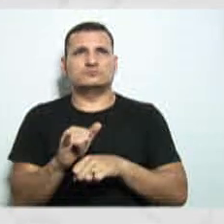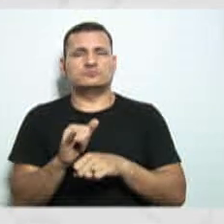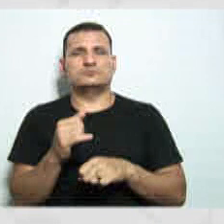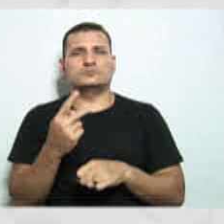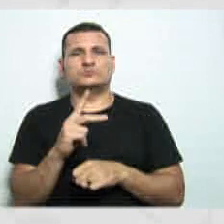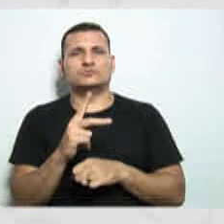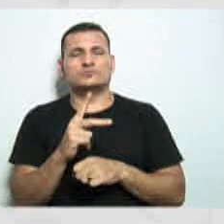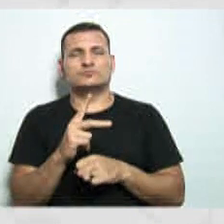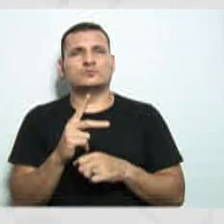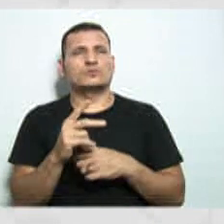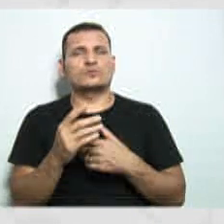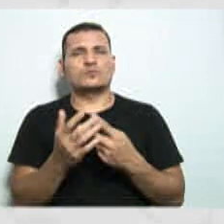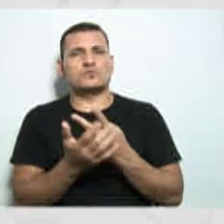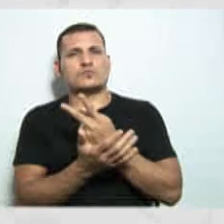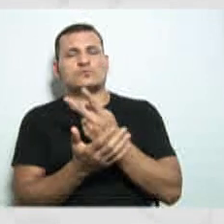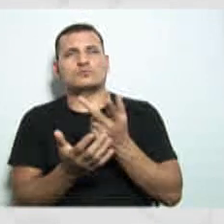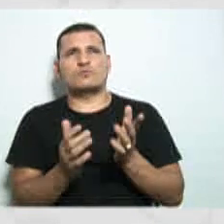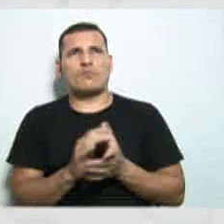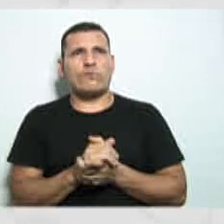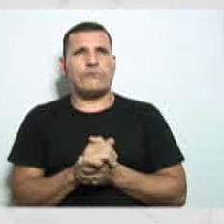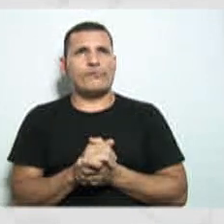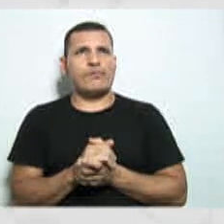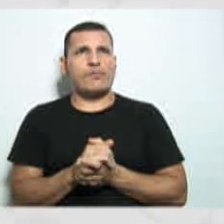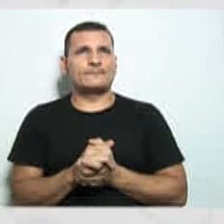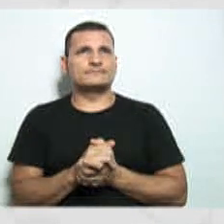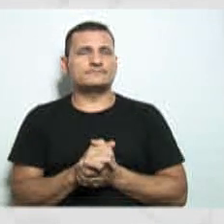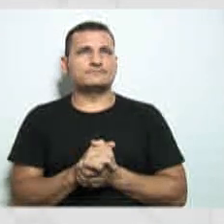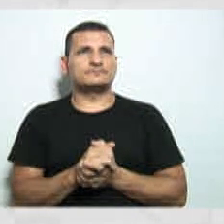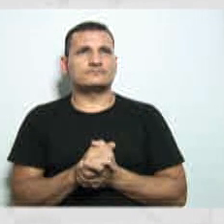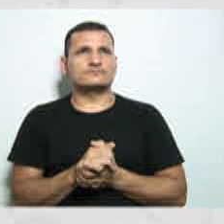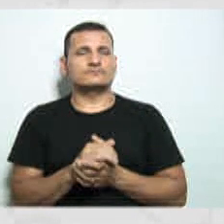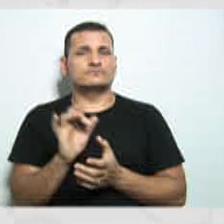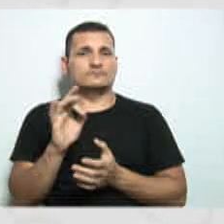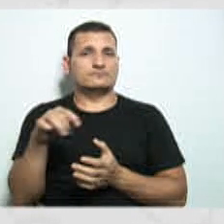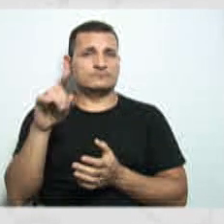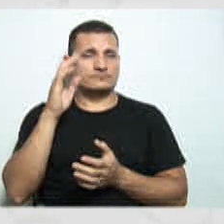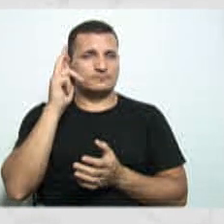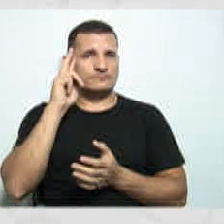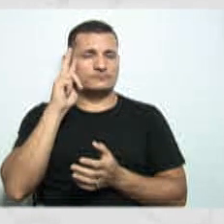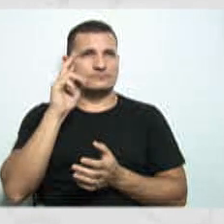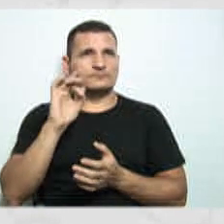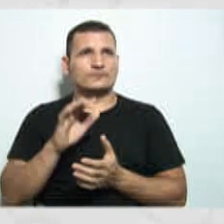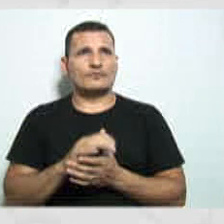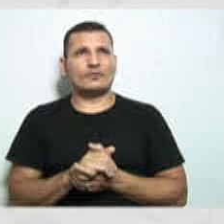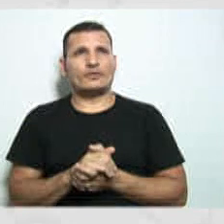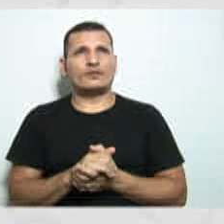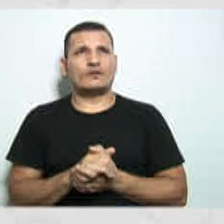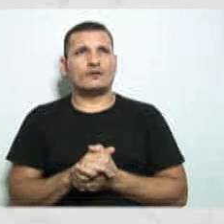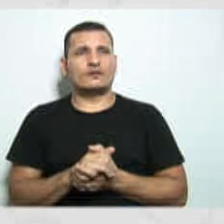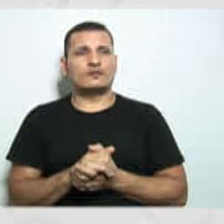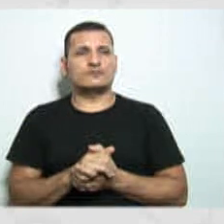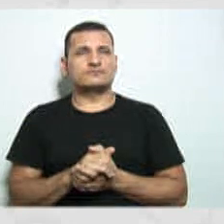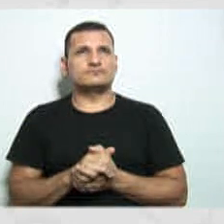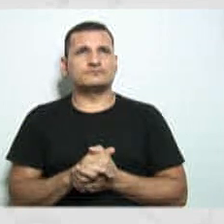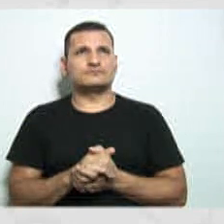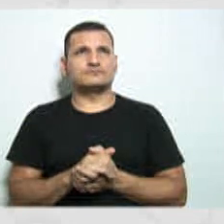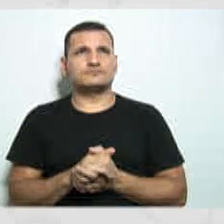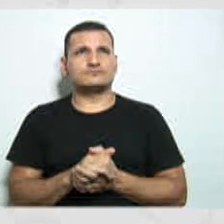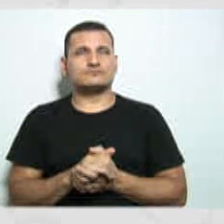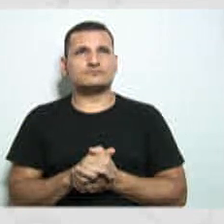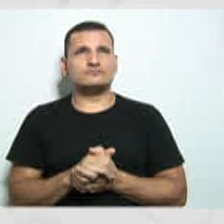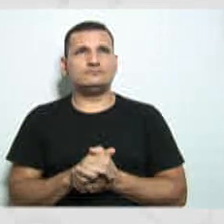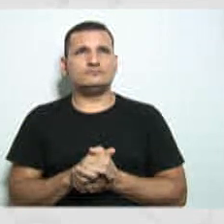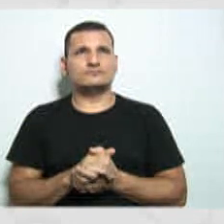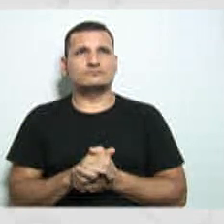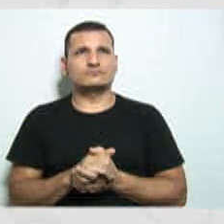relação de causa e efeito, tá bom? Entenda aí, é só para você relembrar, tá? E para finalizar nesse nosso tópico